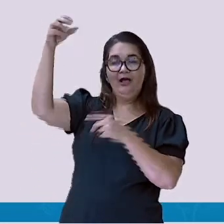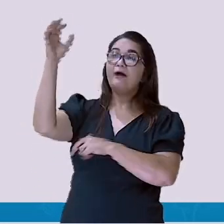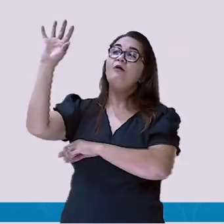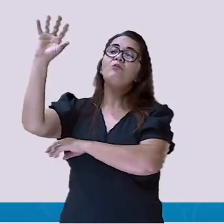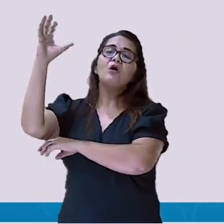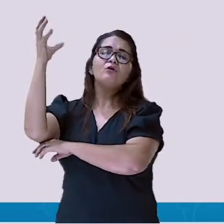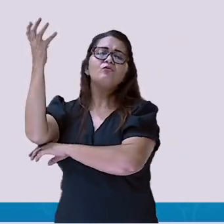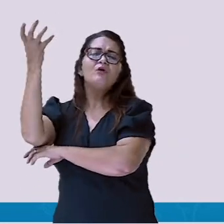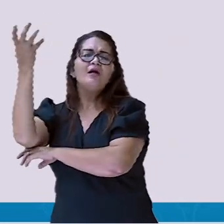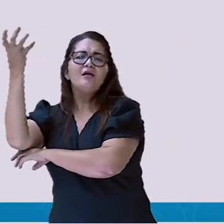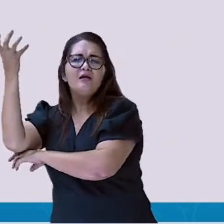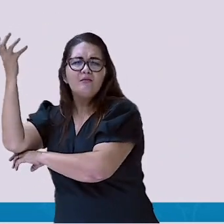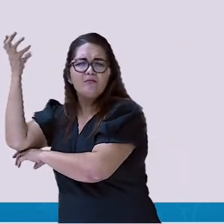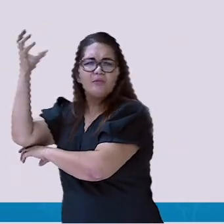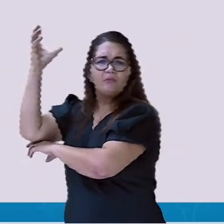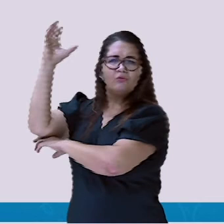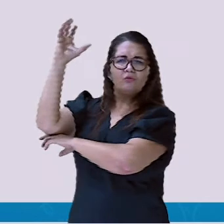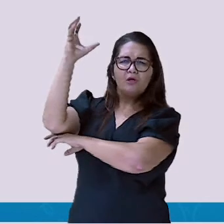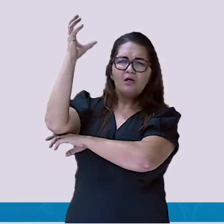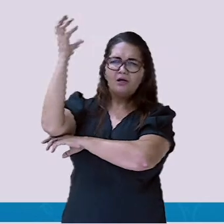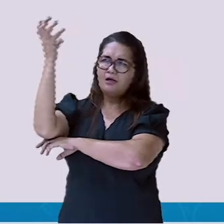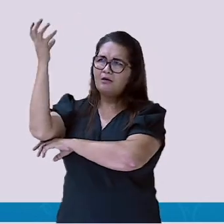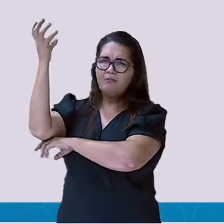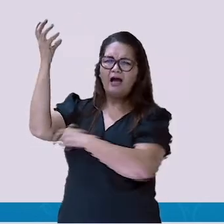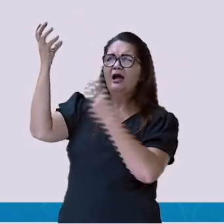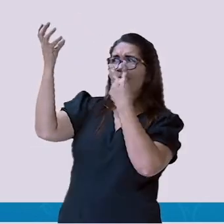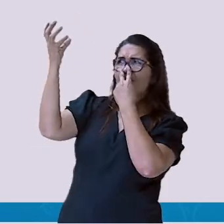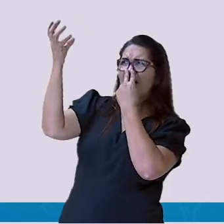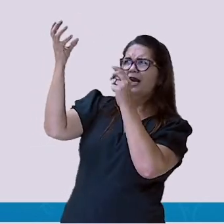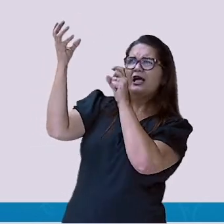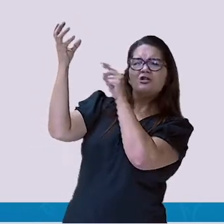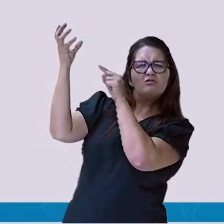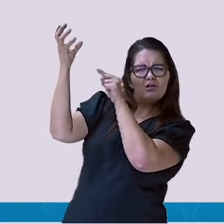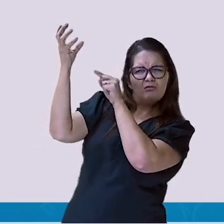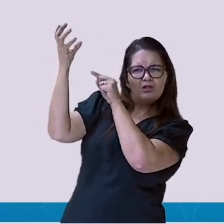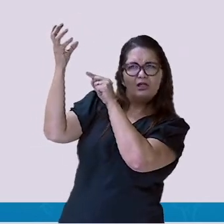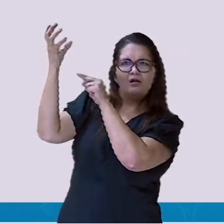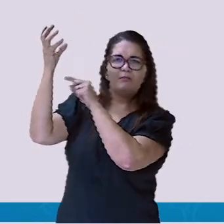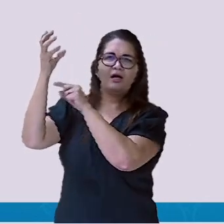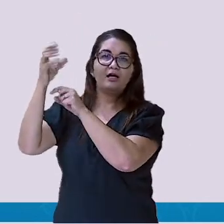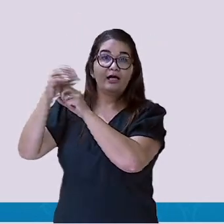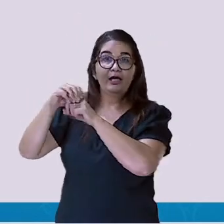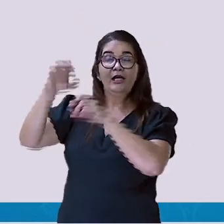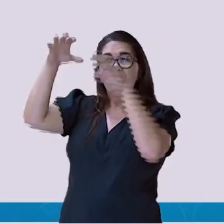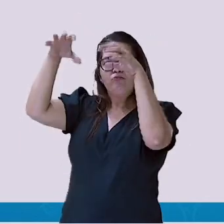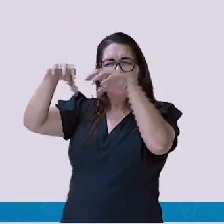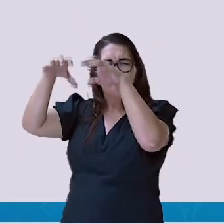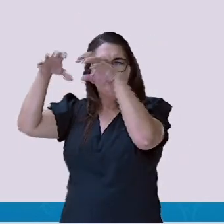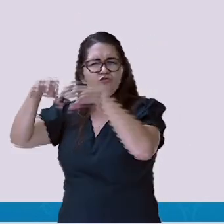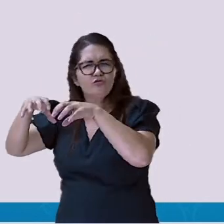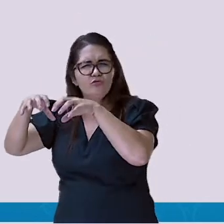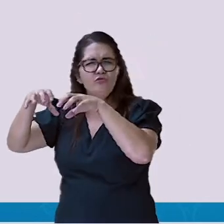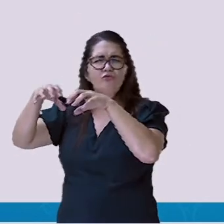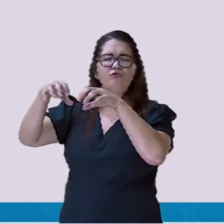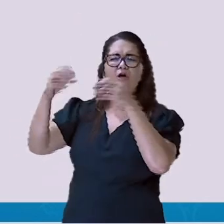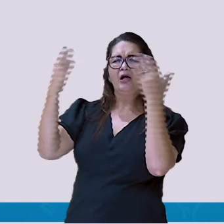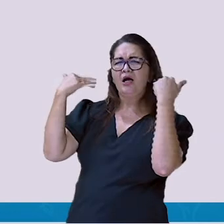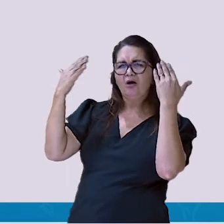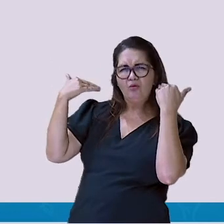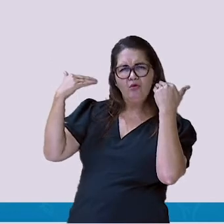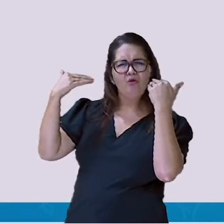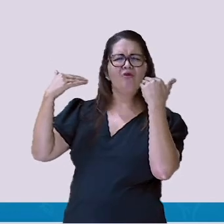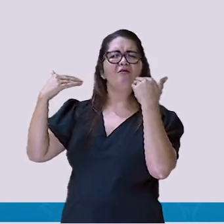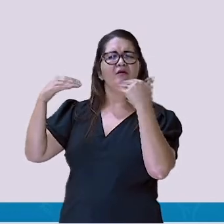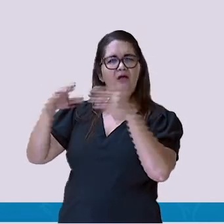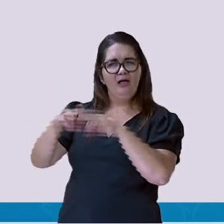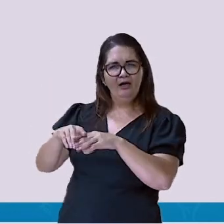com o clima semiárido. A gente fala que a mata de cocais ela é uma transição entre as vegetações, né?